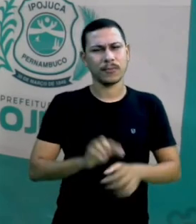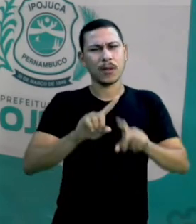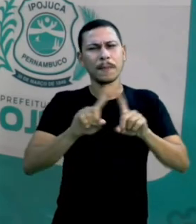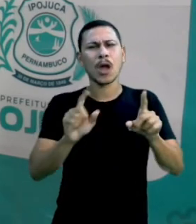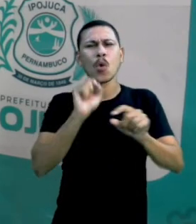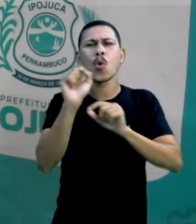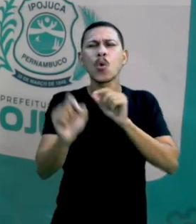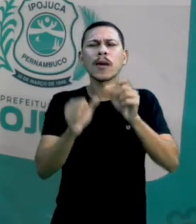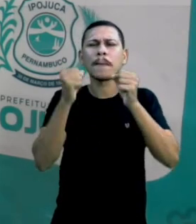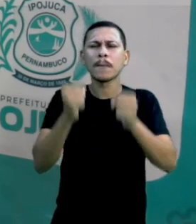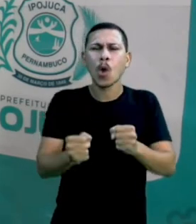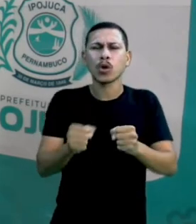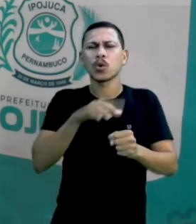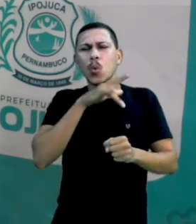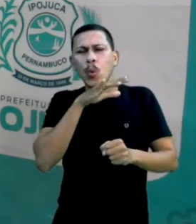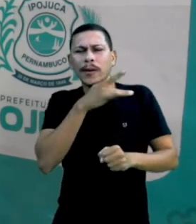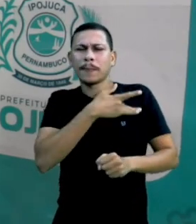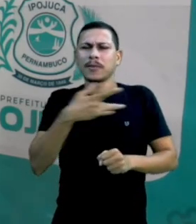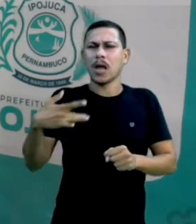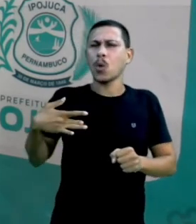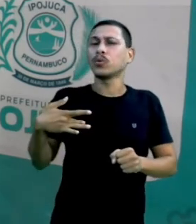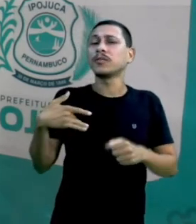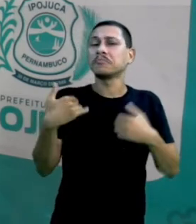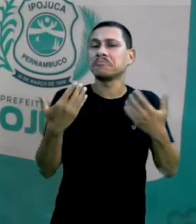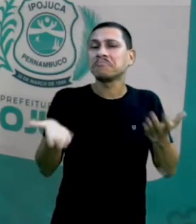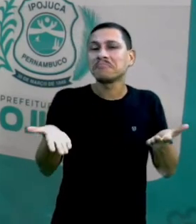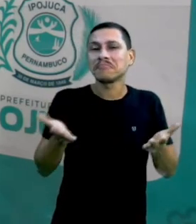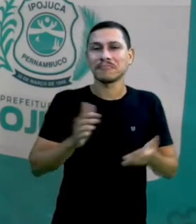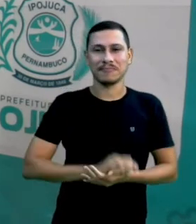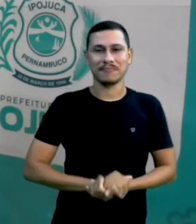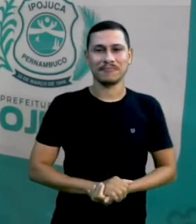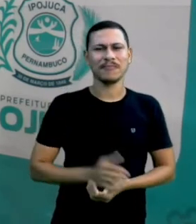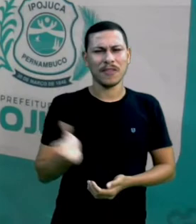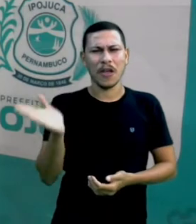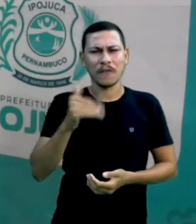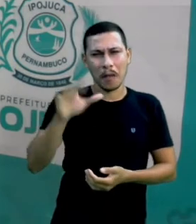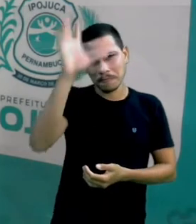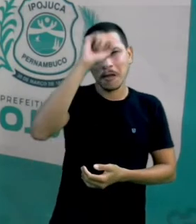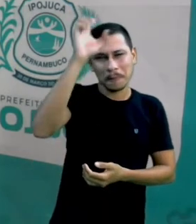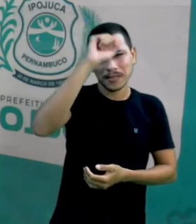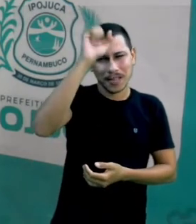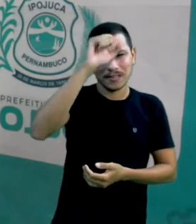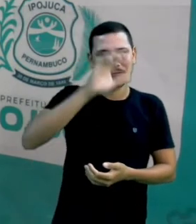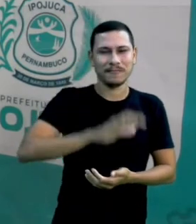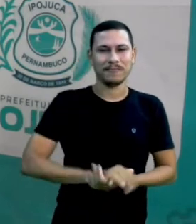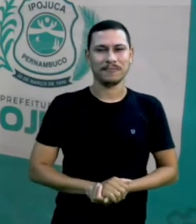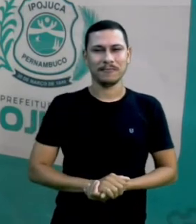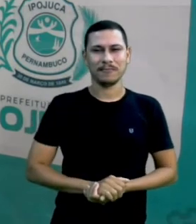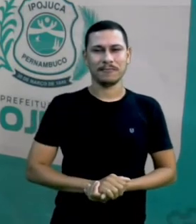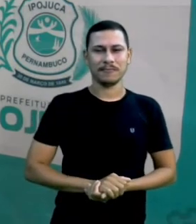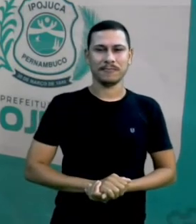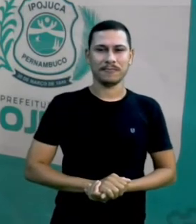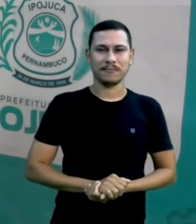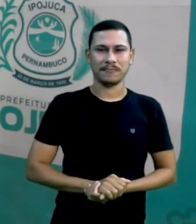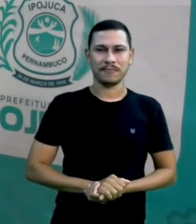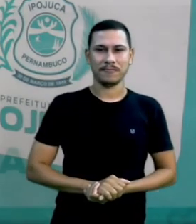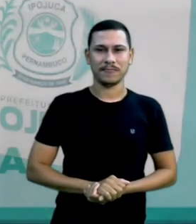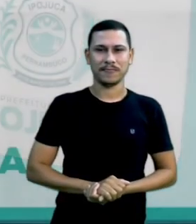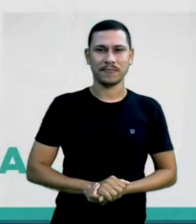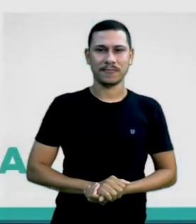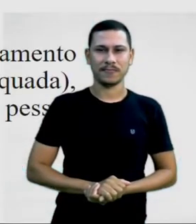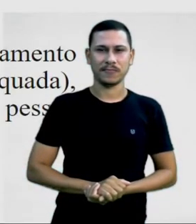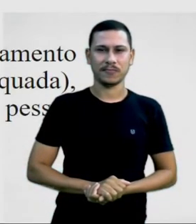quais são os riscos que isso vai trazer para a nossa saúde? Vamos falar um pouquinho sobre cada um desses pontos